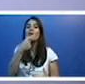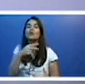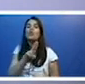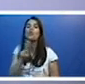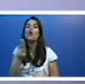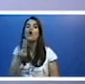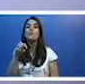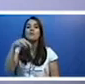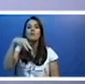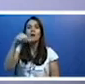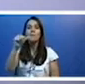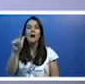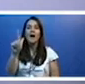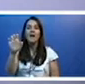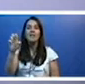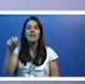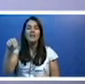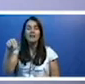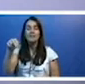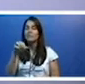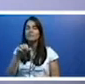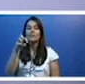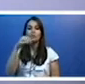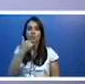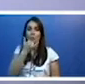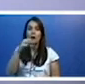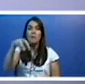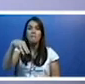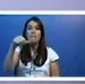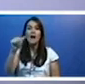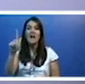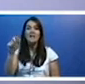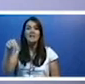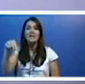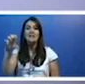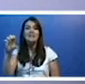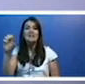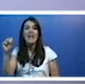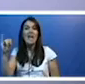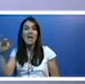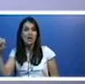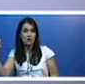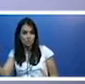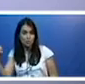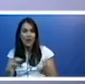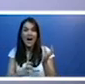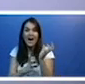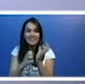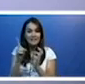que leva uma base em sua constituição e que reage com o excesso de ácido produzido, que é o leite